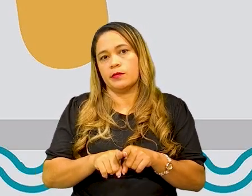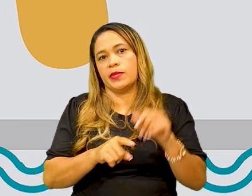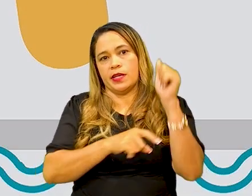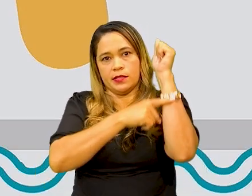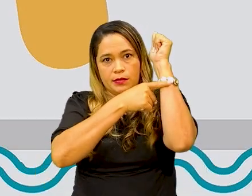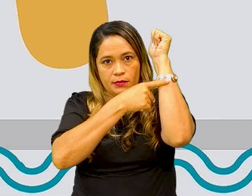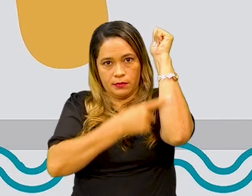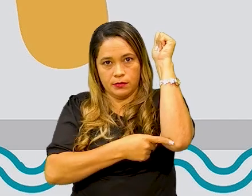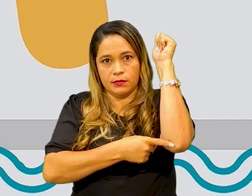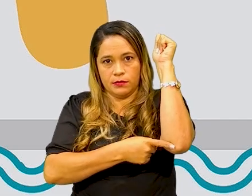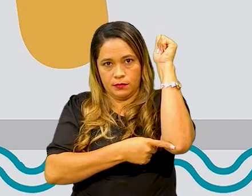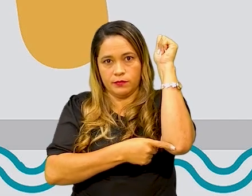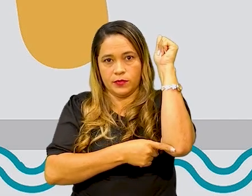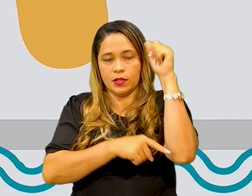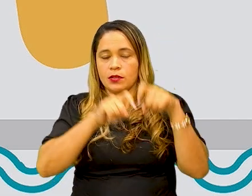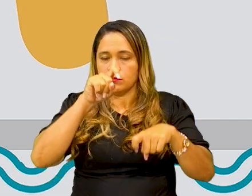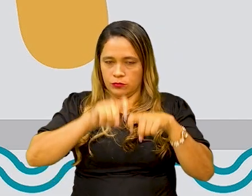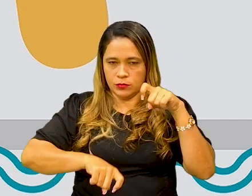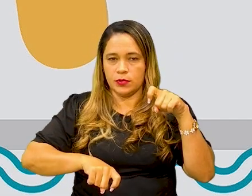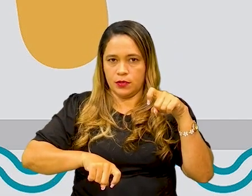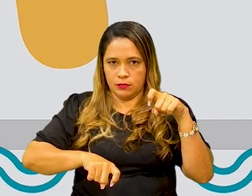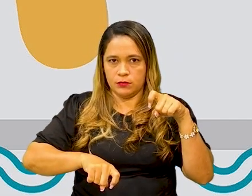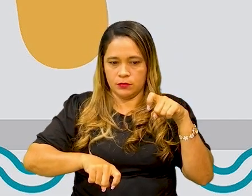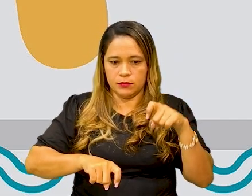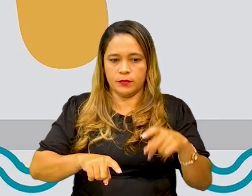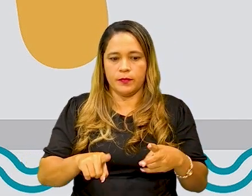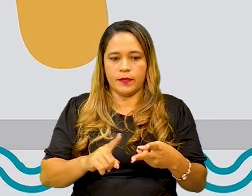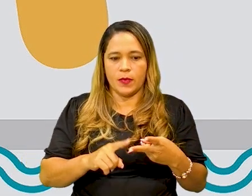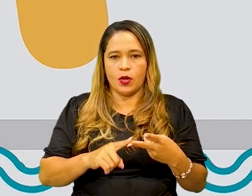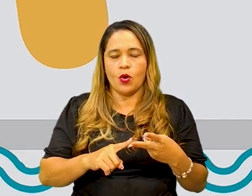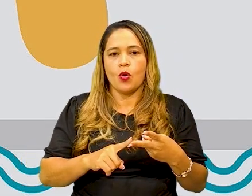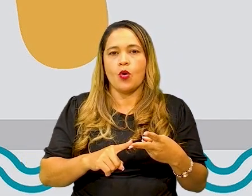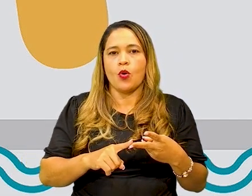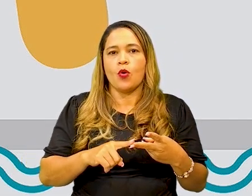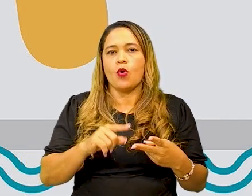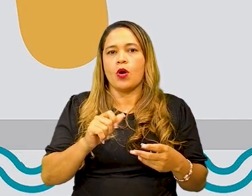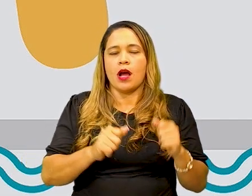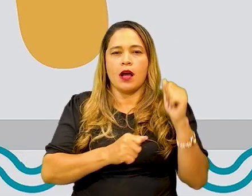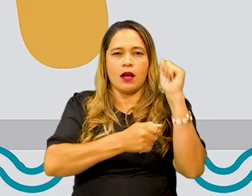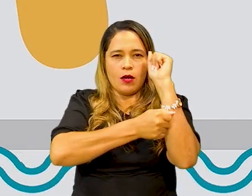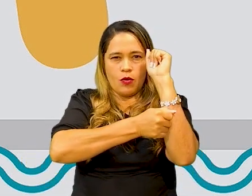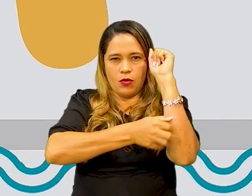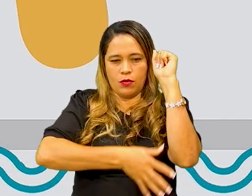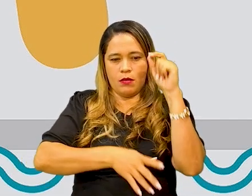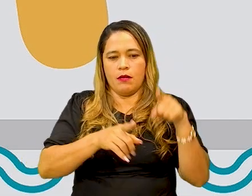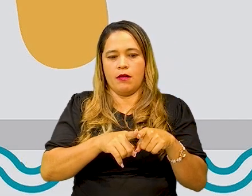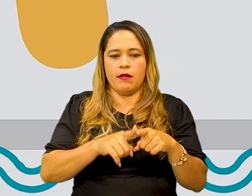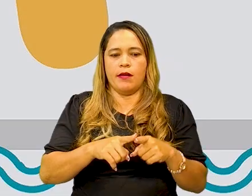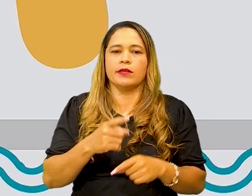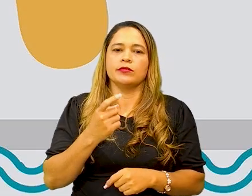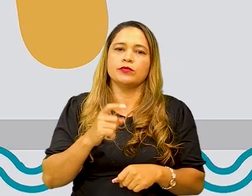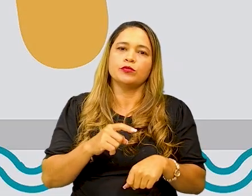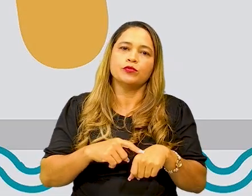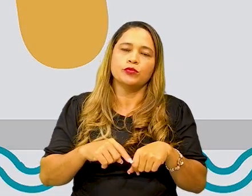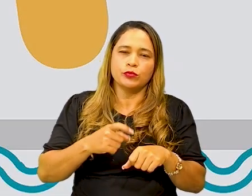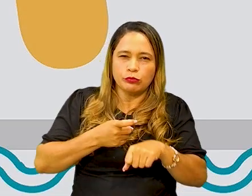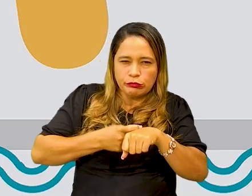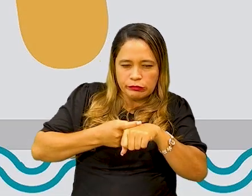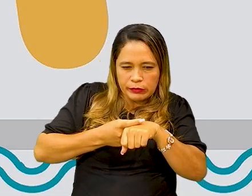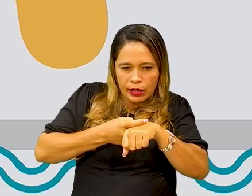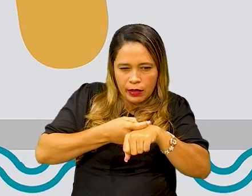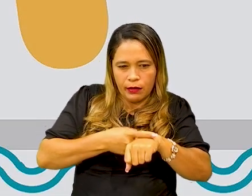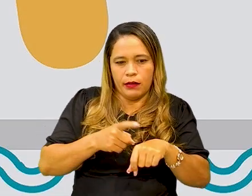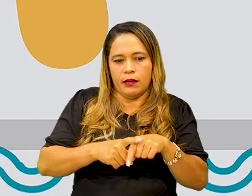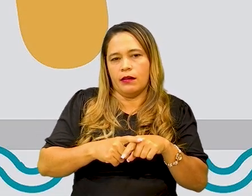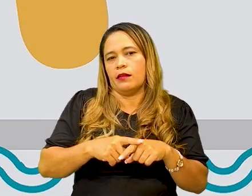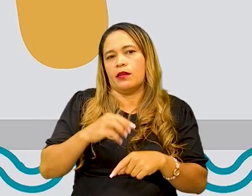são doenças sexualmente transmissíveis, o tétano, o botulismo, o cólera, a hanseníase. Nós vamos gastar